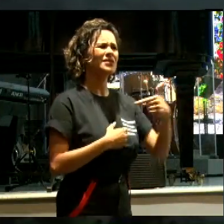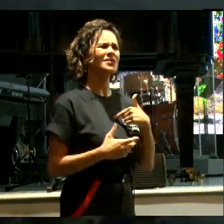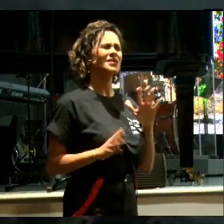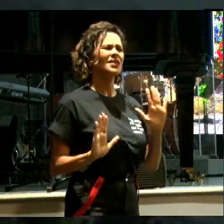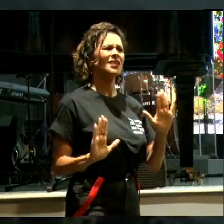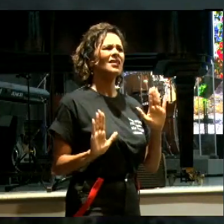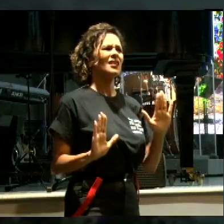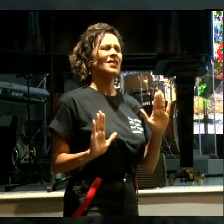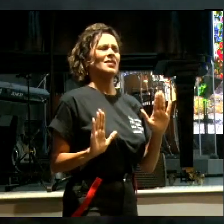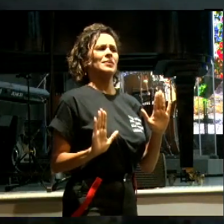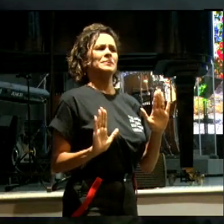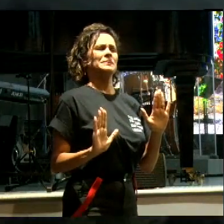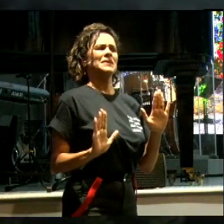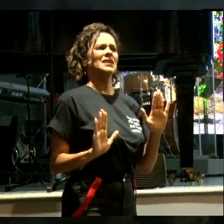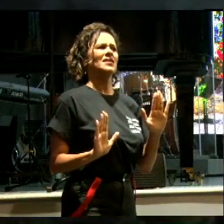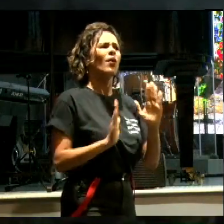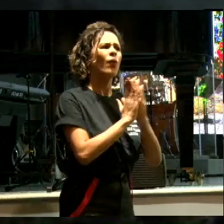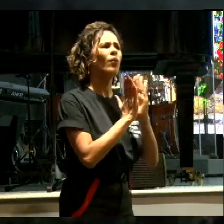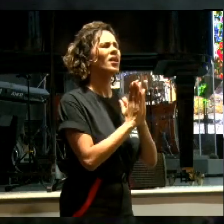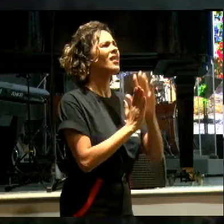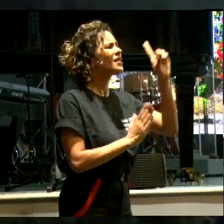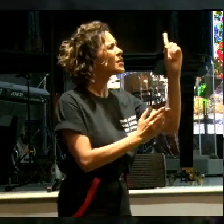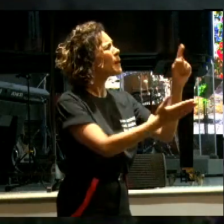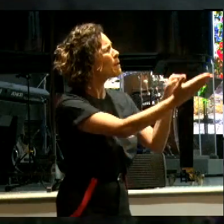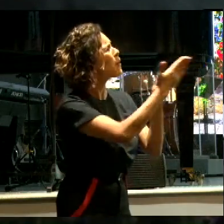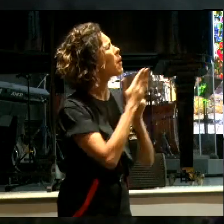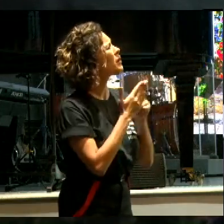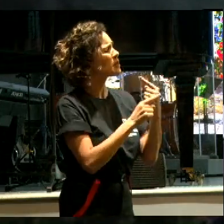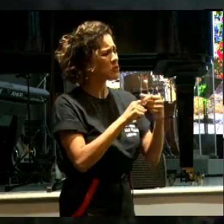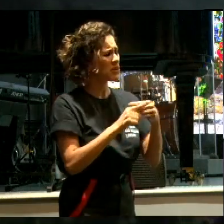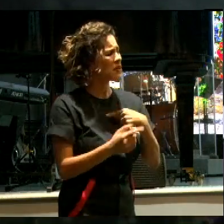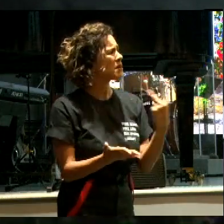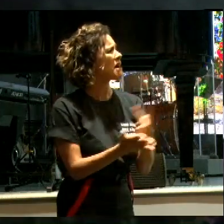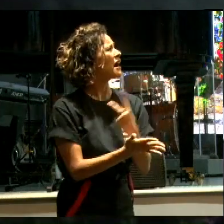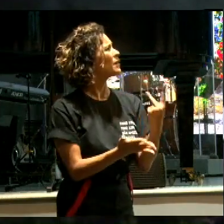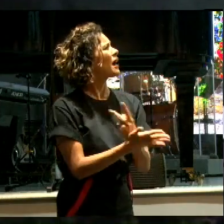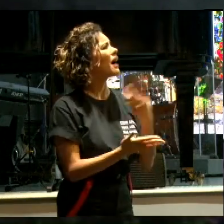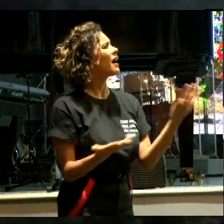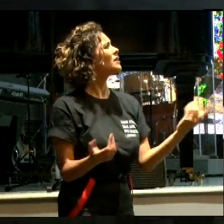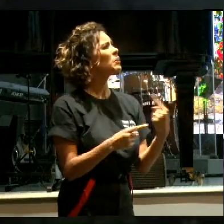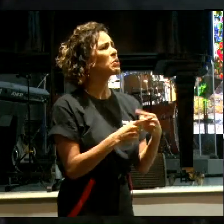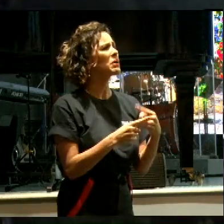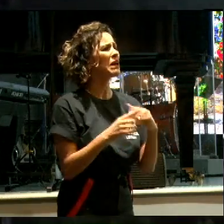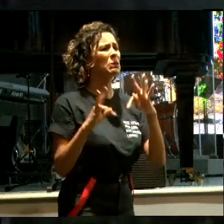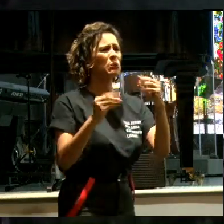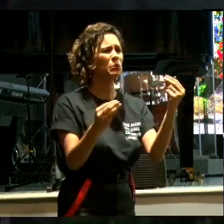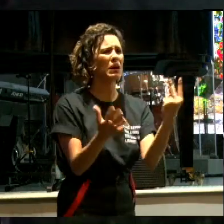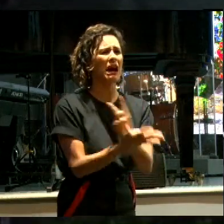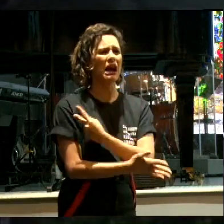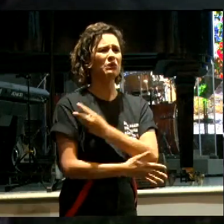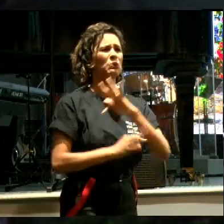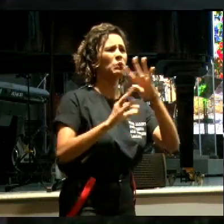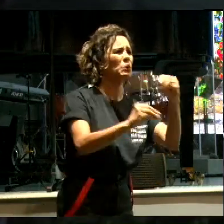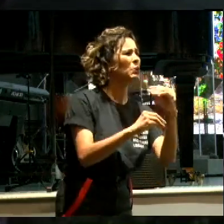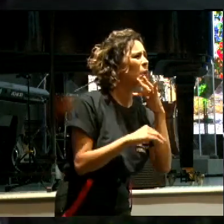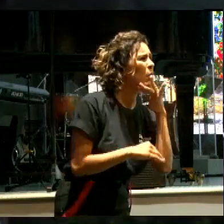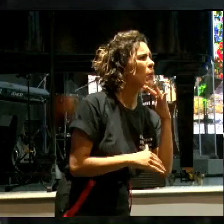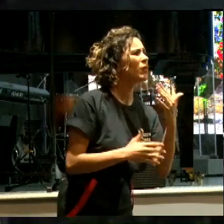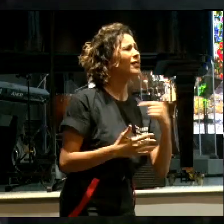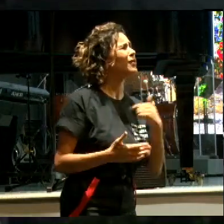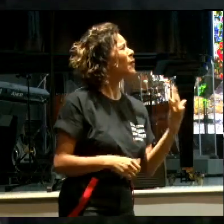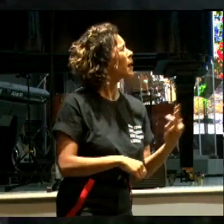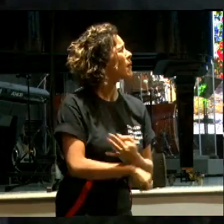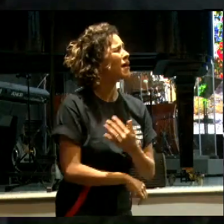me revela onde foi que eu caí, o que foi que eu errei, aonde foi que eu travei, aonde foi que eu congelei. Eu não aguento